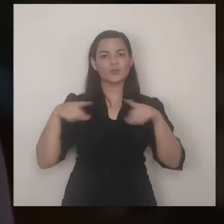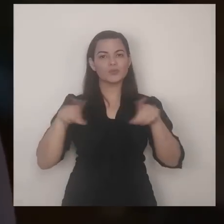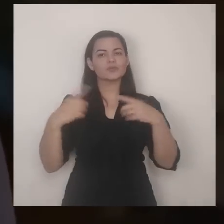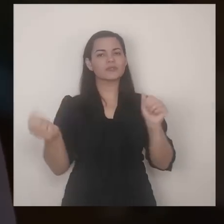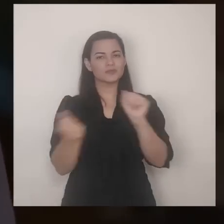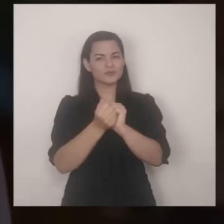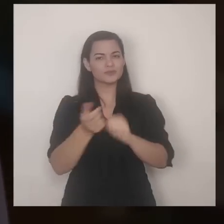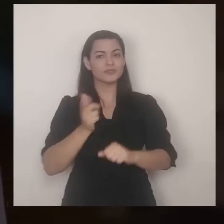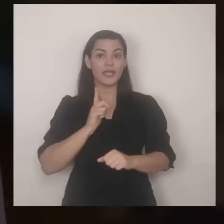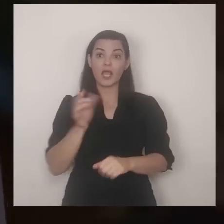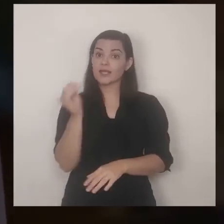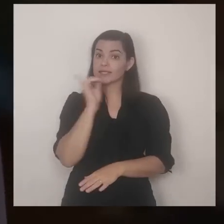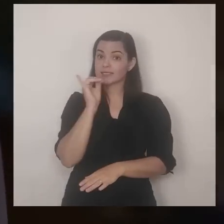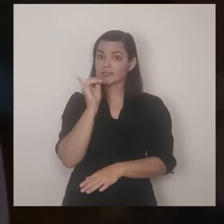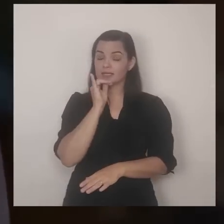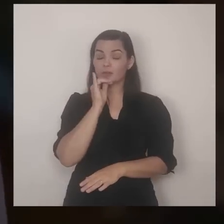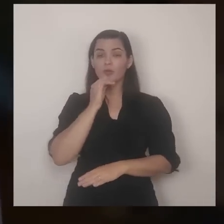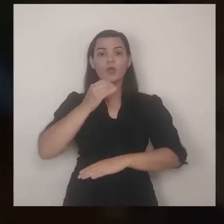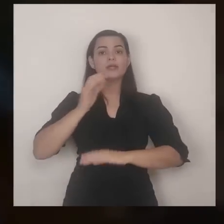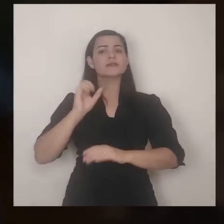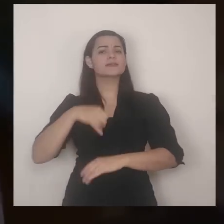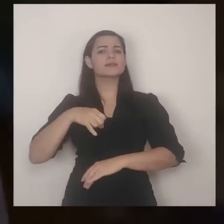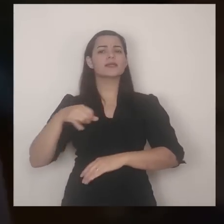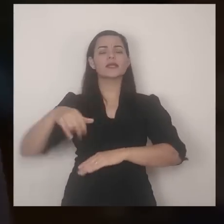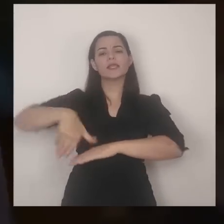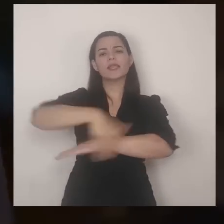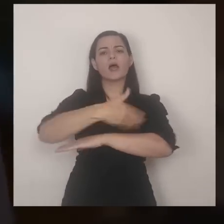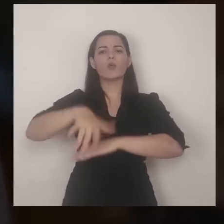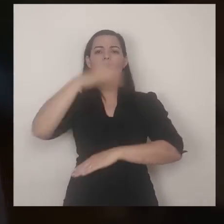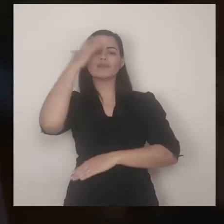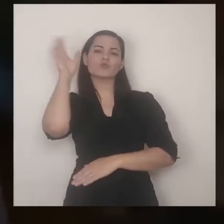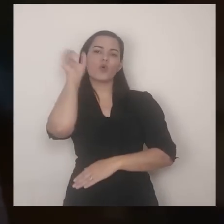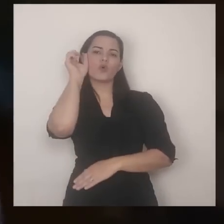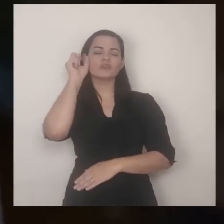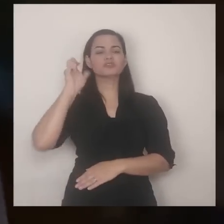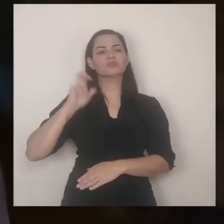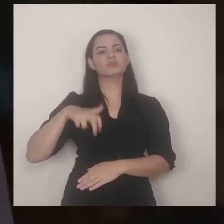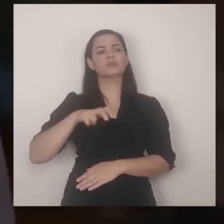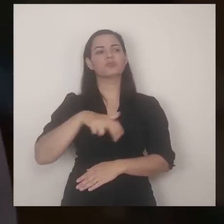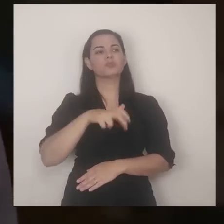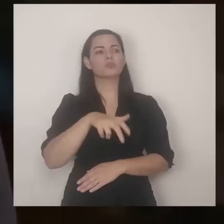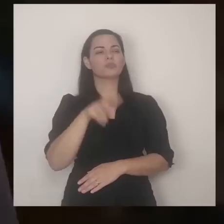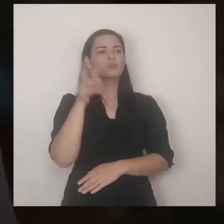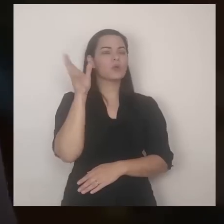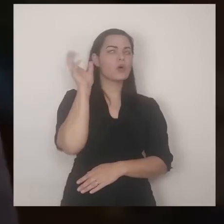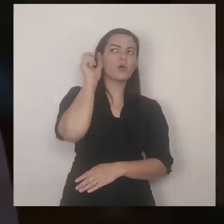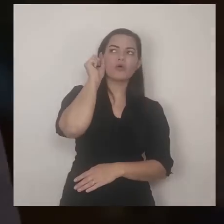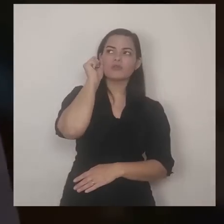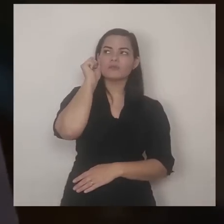tem. Por exemplo, hoje nós ouvimos um som na rua e já sabemos o que é.